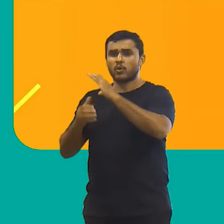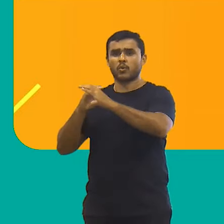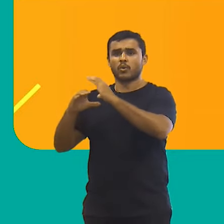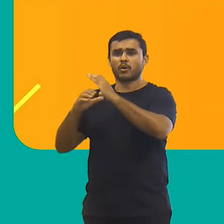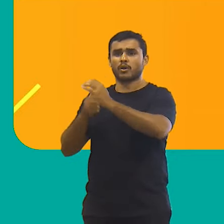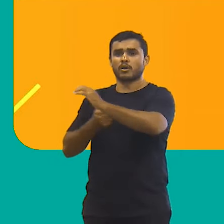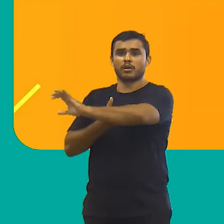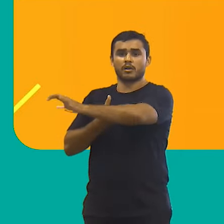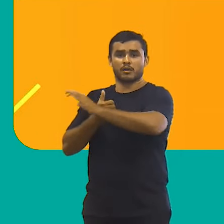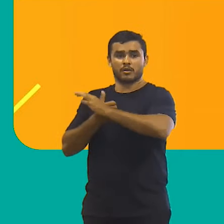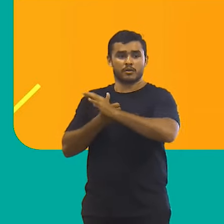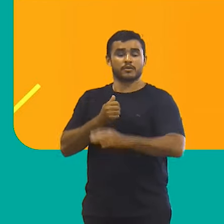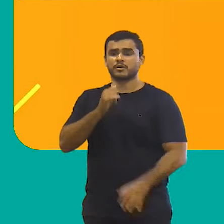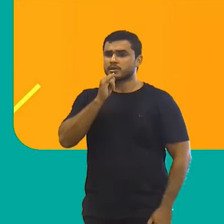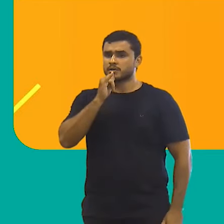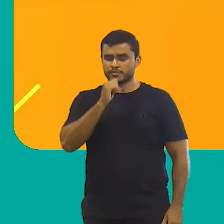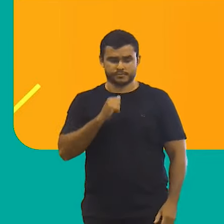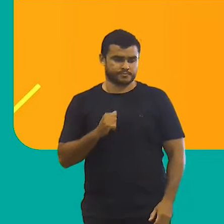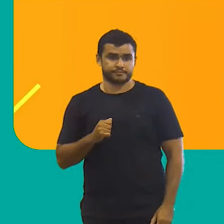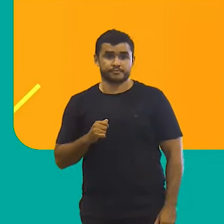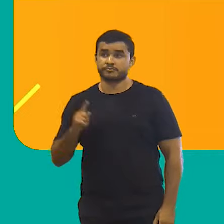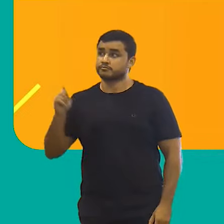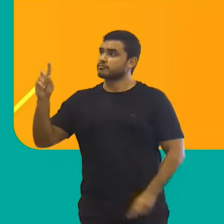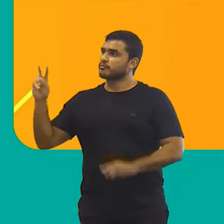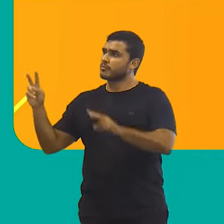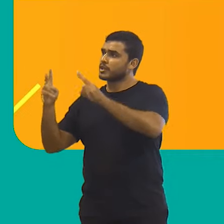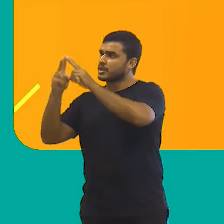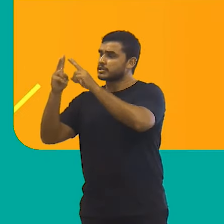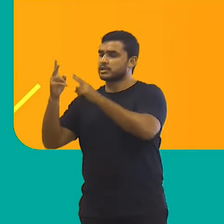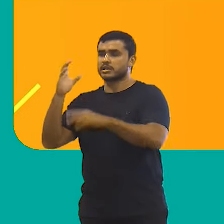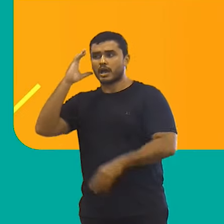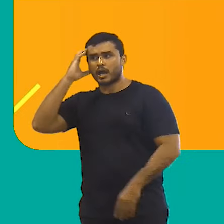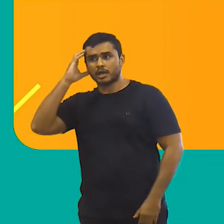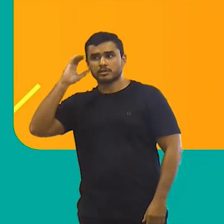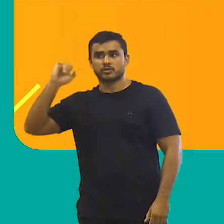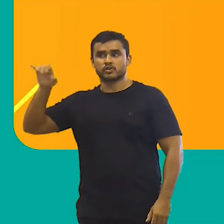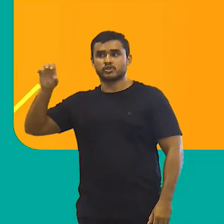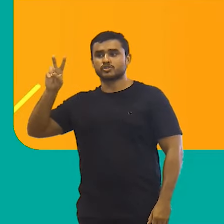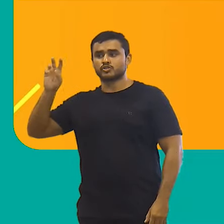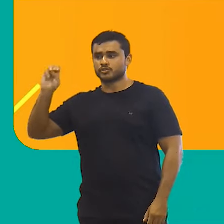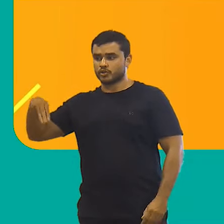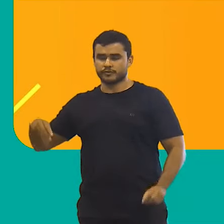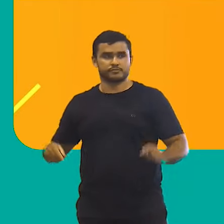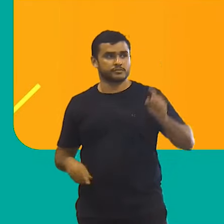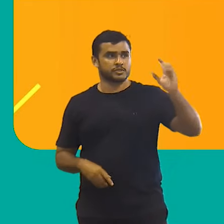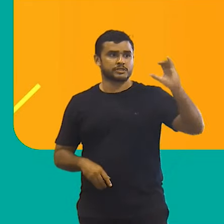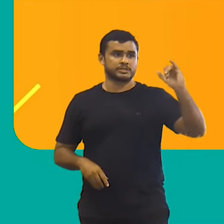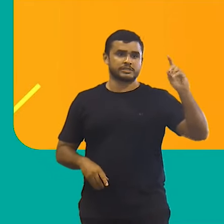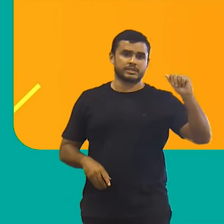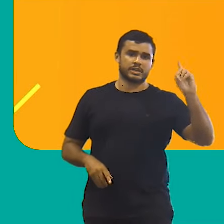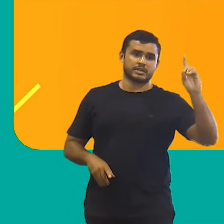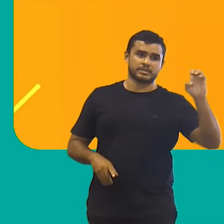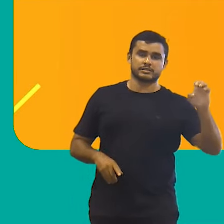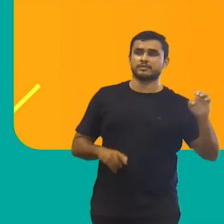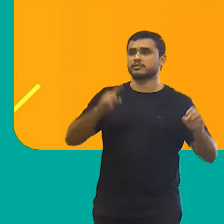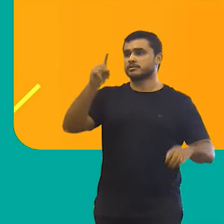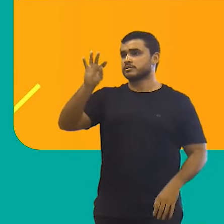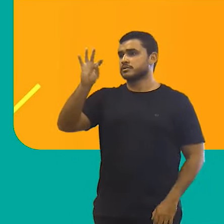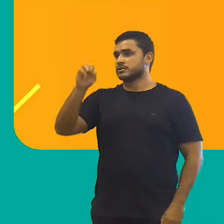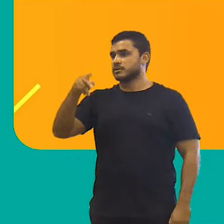Jovem Pan. Bem aqui está passando a Cidade. Bem aqui está passando a Tempo FM. Bem